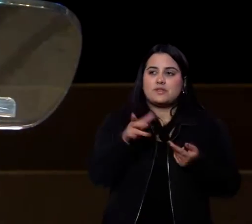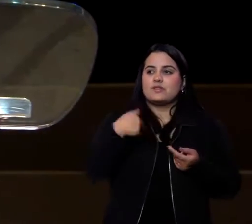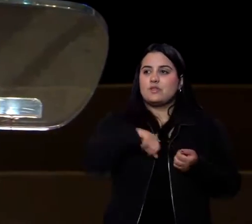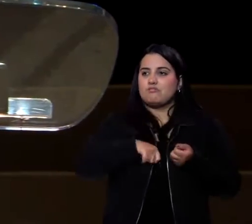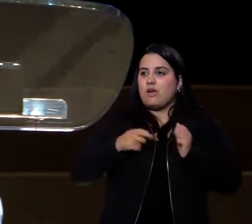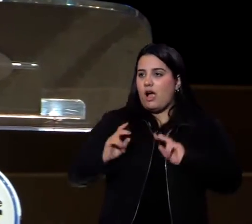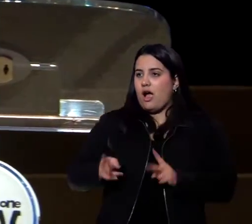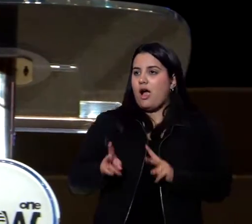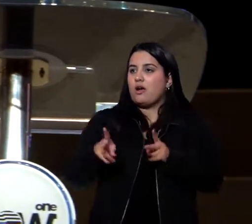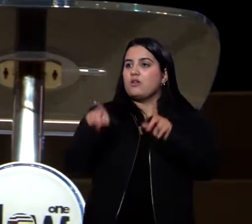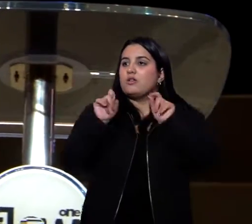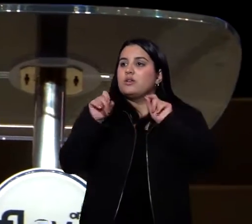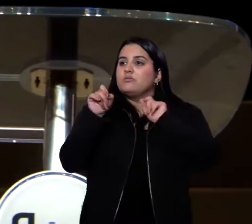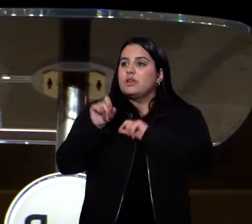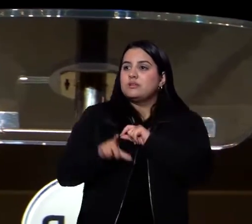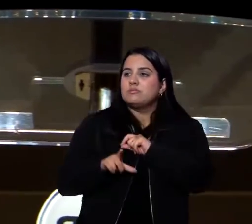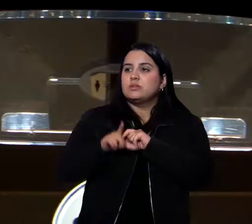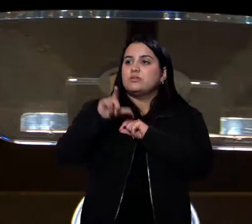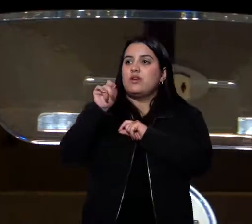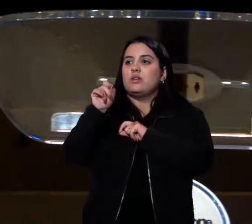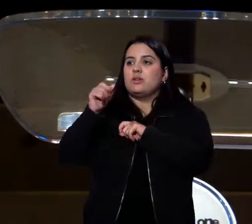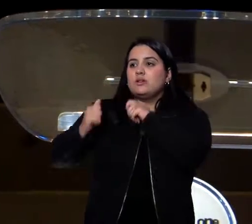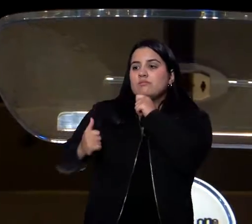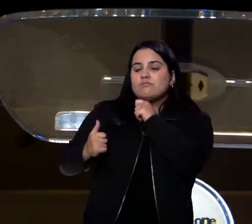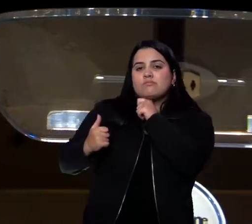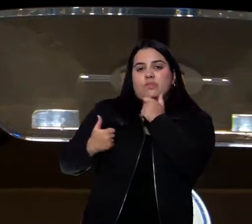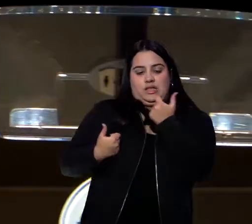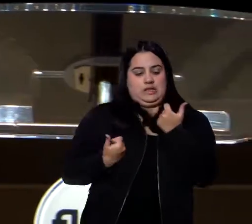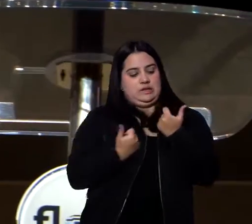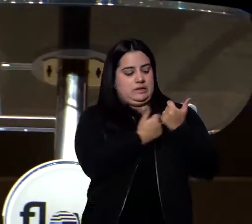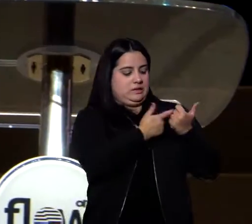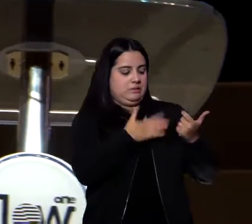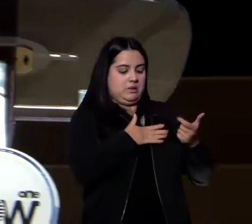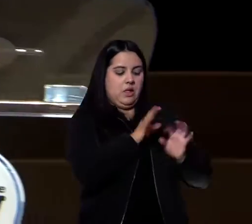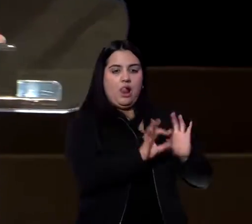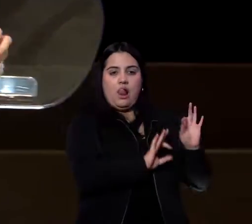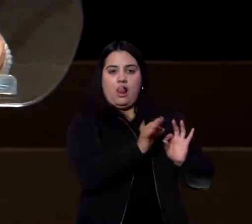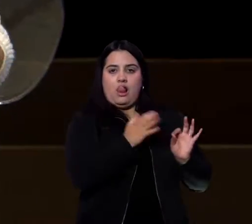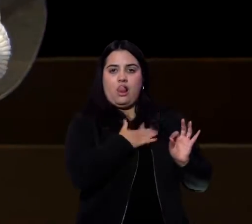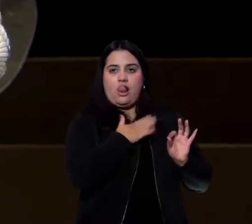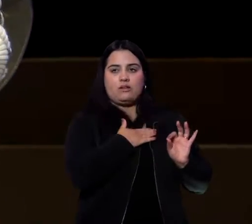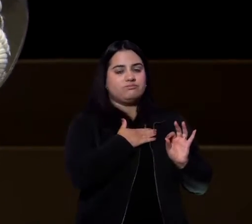continua escolhendo nos apoiar nos nossos próprios planos.